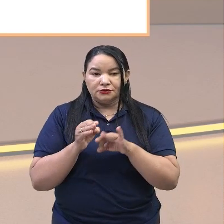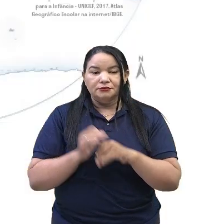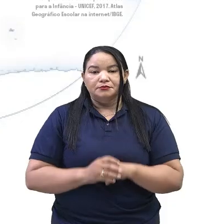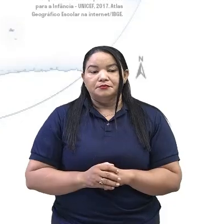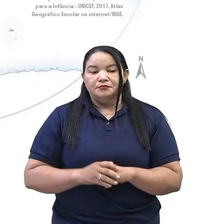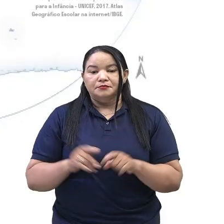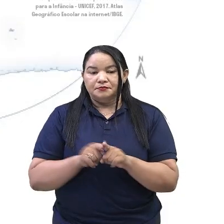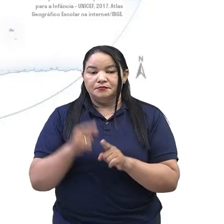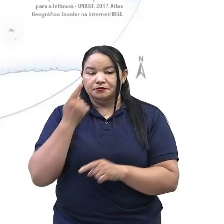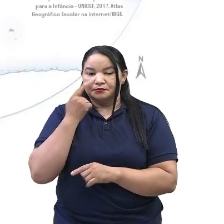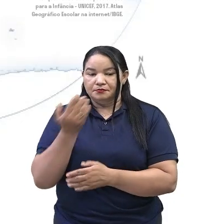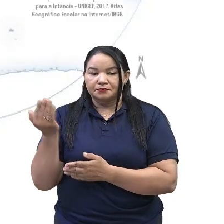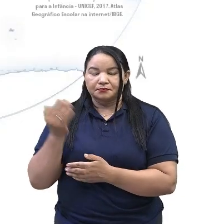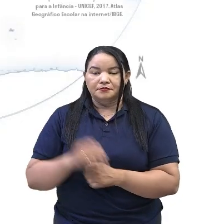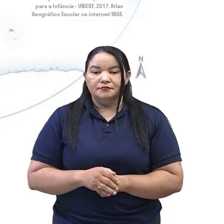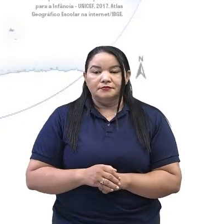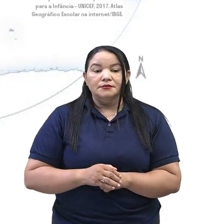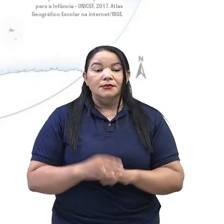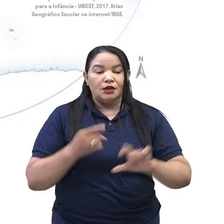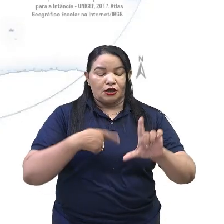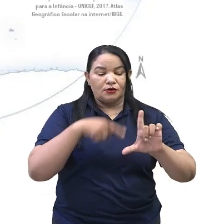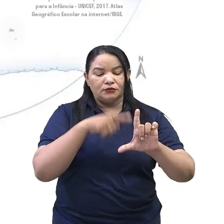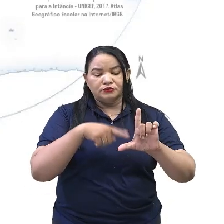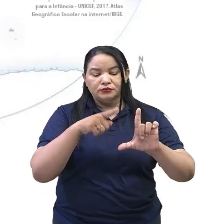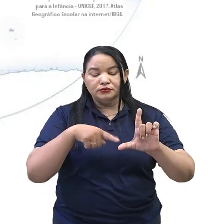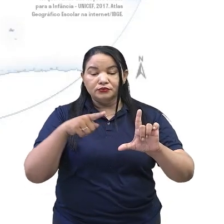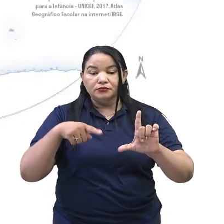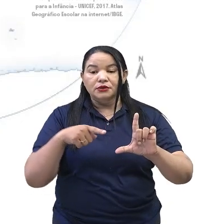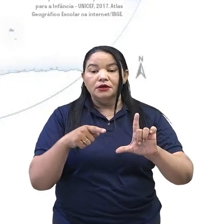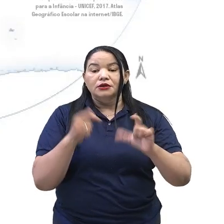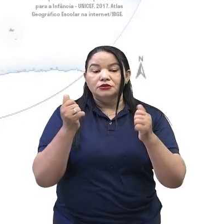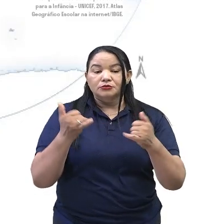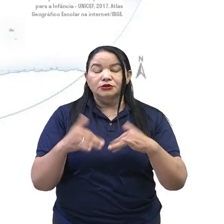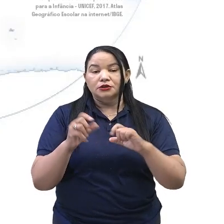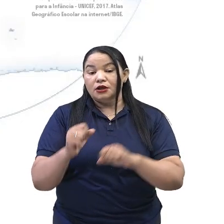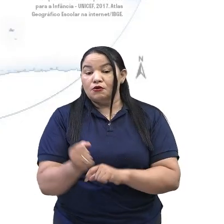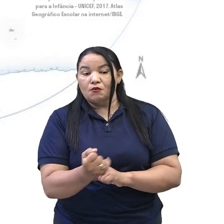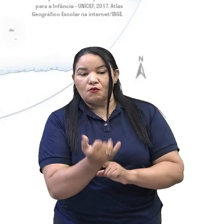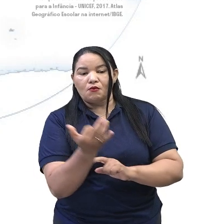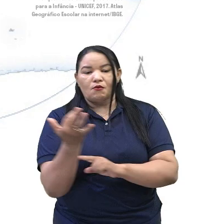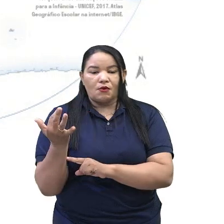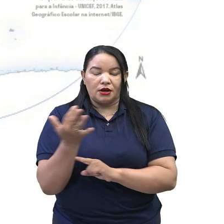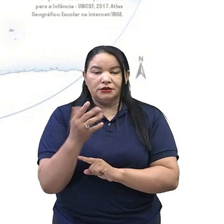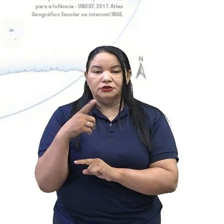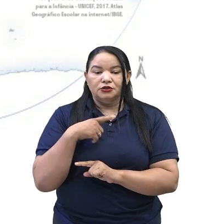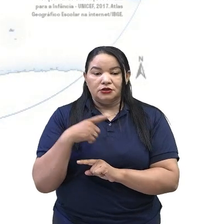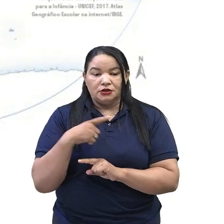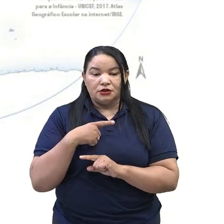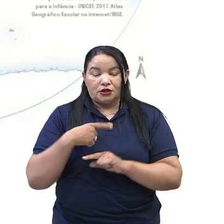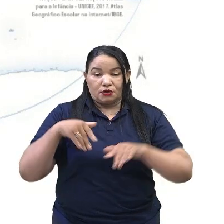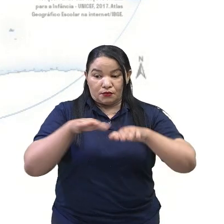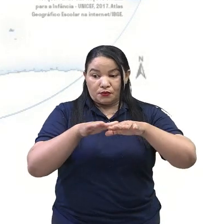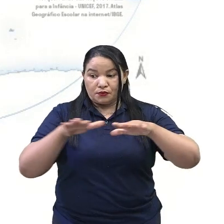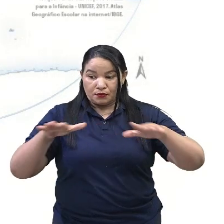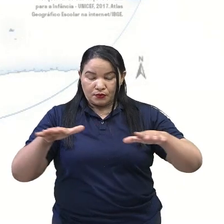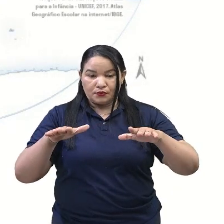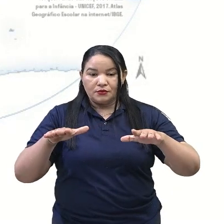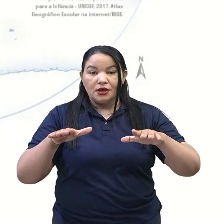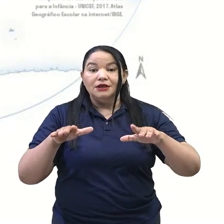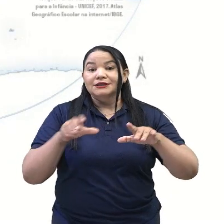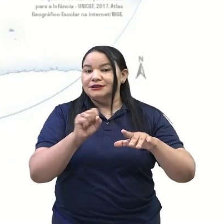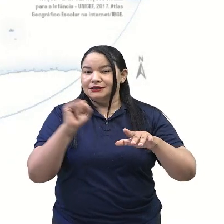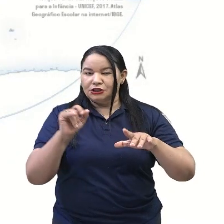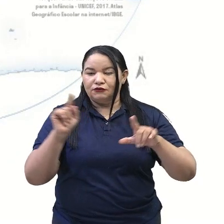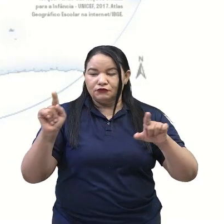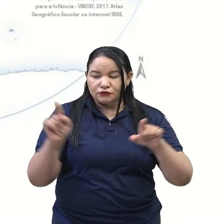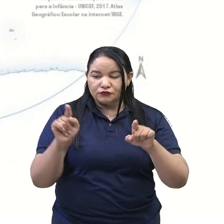Acompanhe aqui comigo. A escala, ela indica ali quantas vezes a superfície real ela foi reduzida